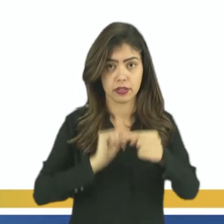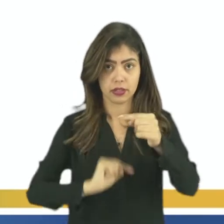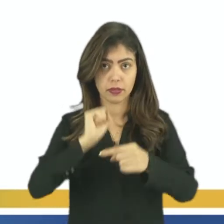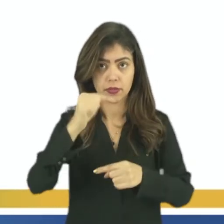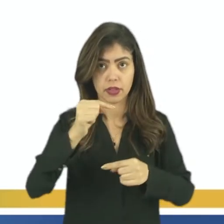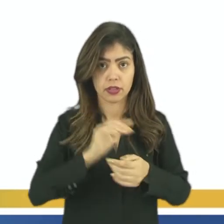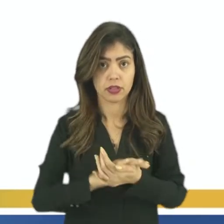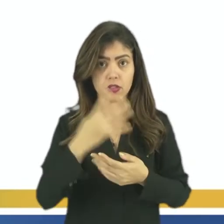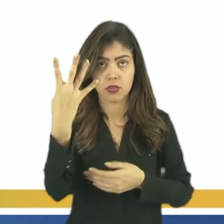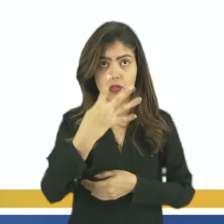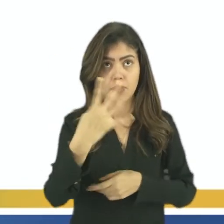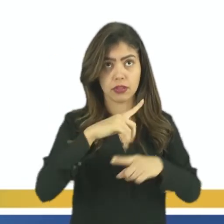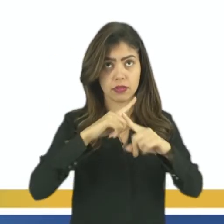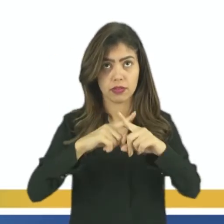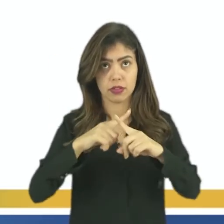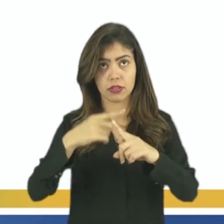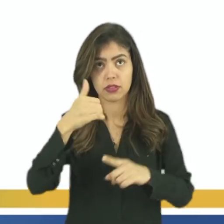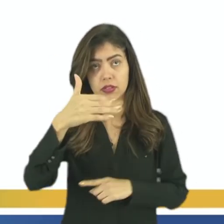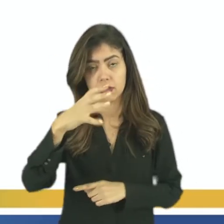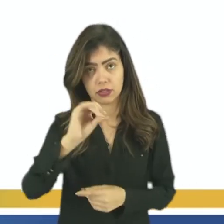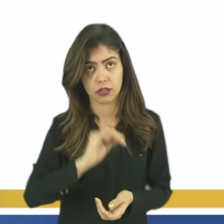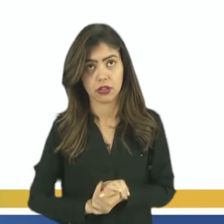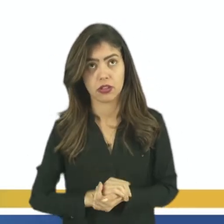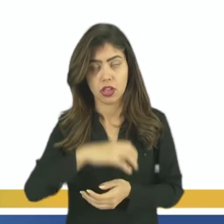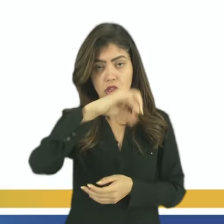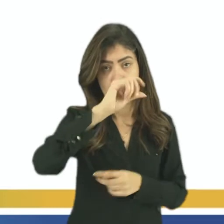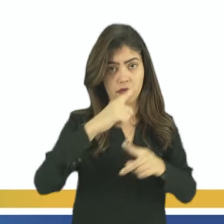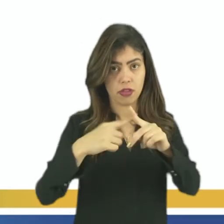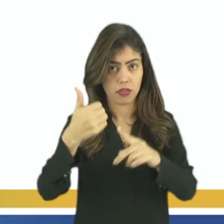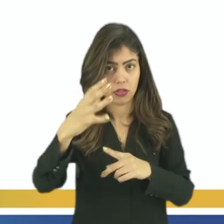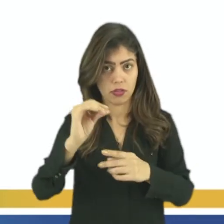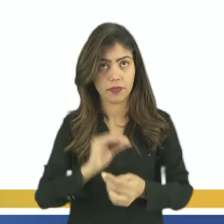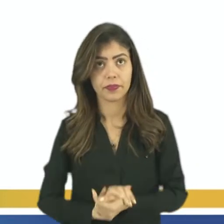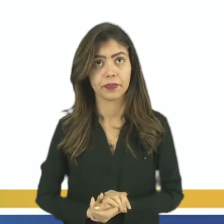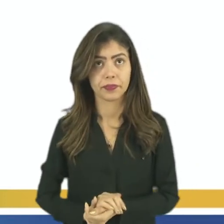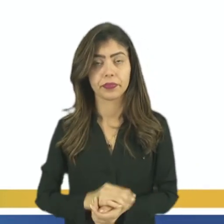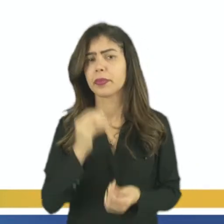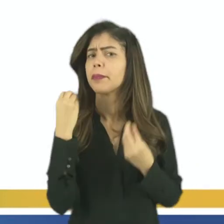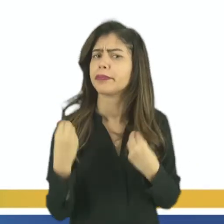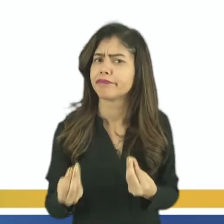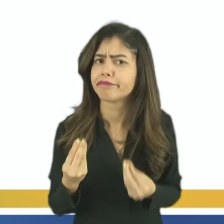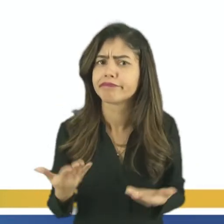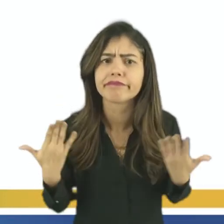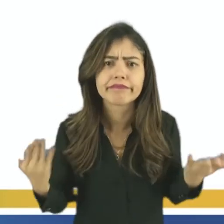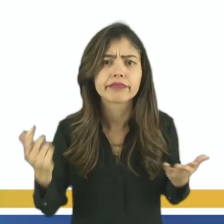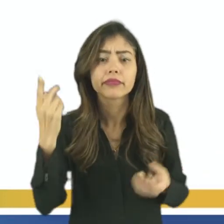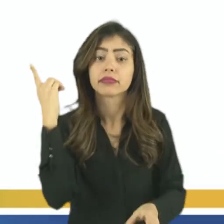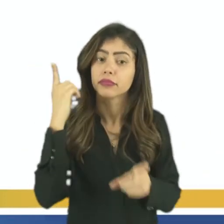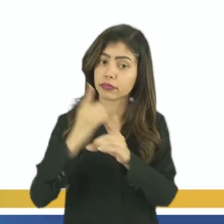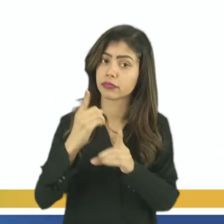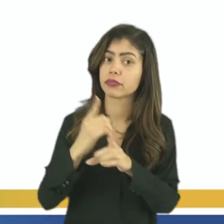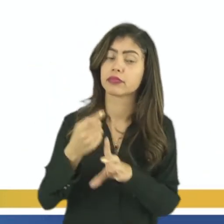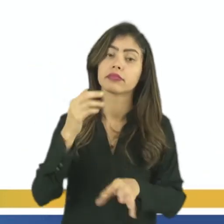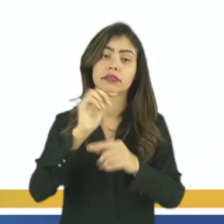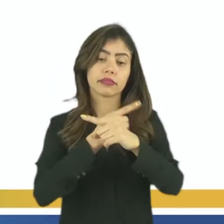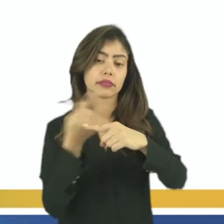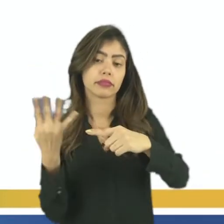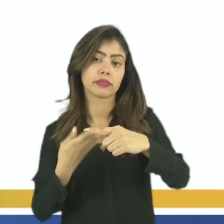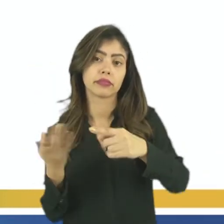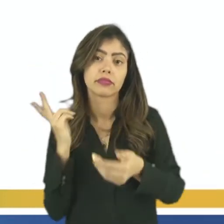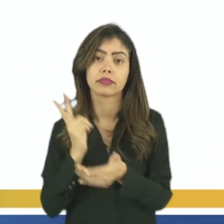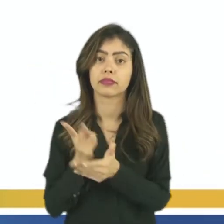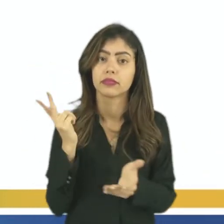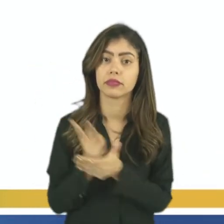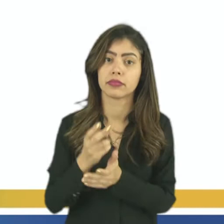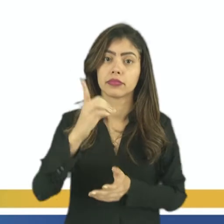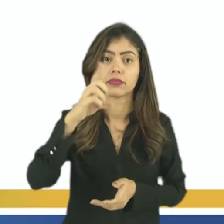então vai ficar quatro vezes 10 e 9 vezes 10 para que que eu tô fazendo isso para obter uma fração né que vai ter o